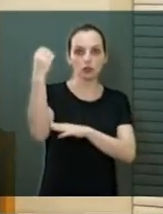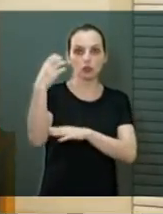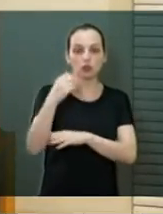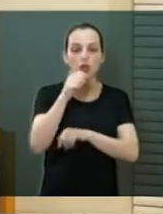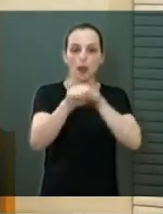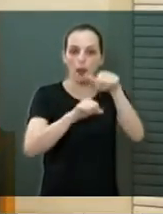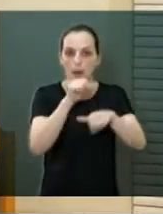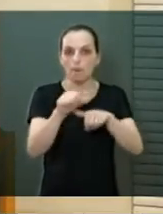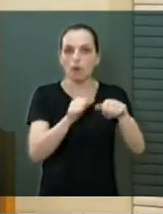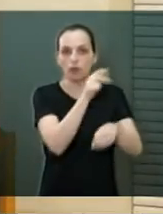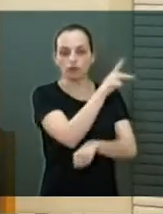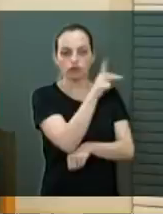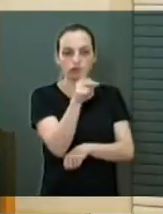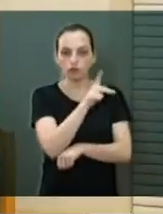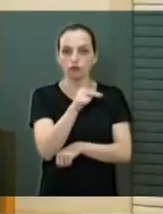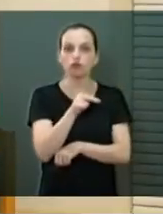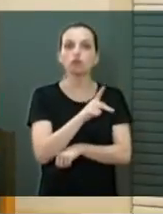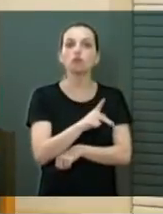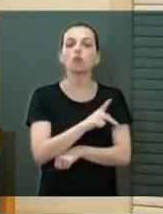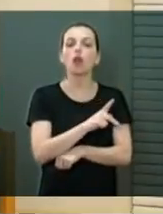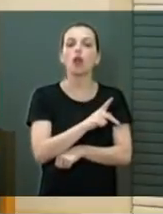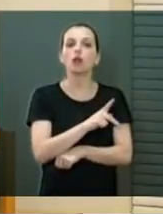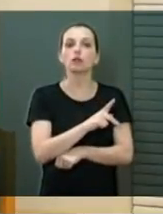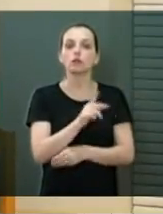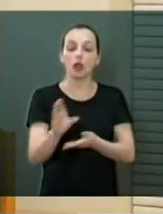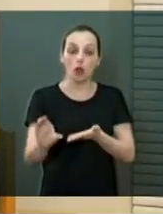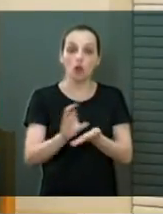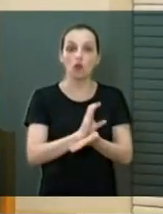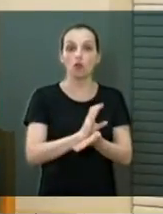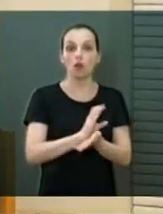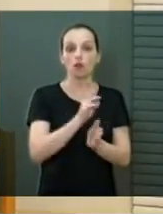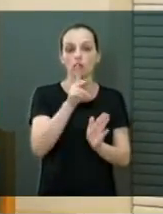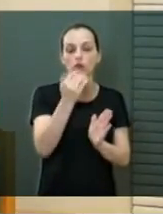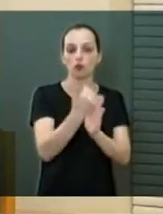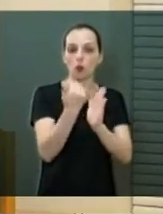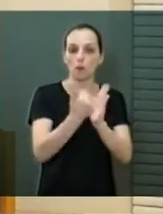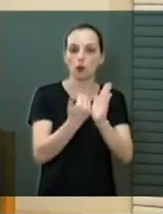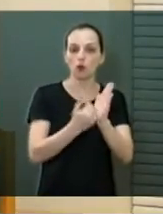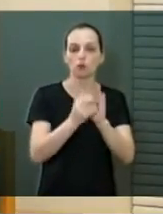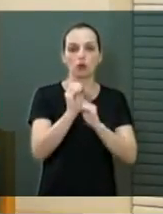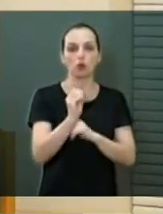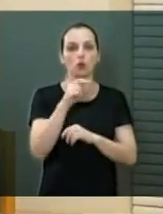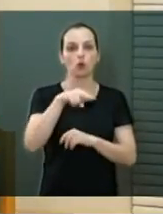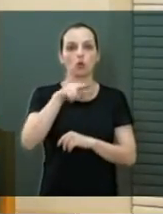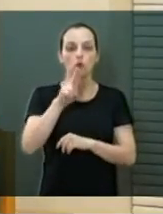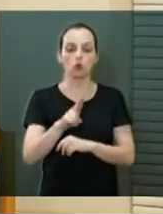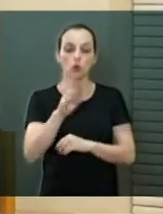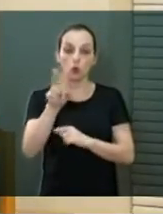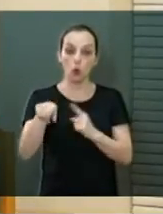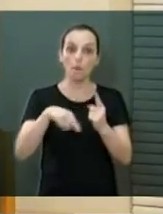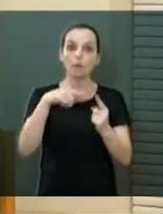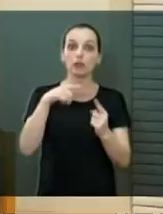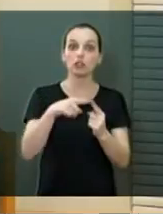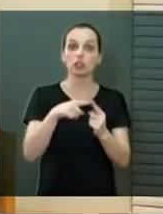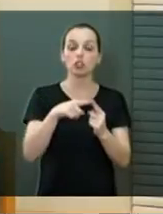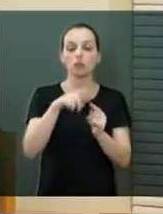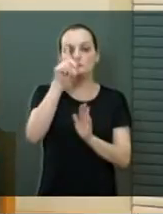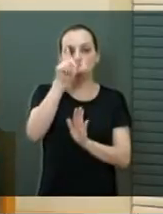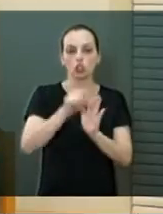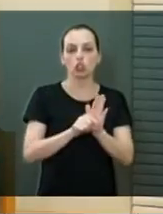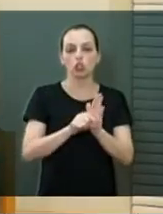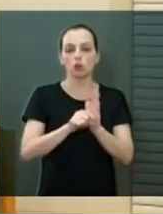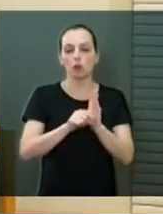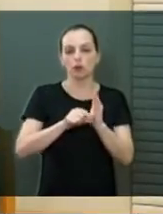verba está sendo destinada a 60 cidades devido a um programa da ONU, que visa reduzir acidentes e mortes. O valor esperado é de